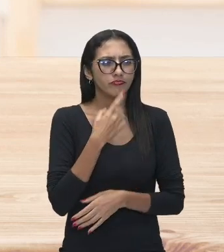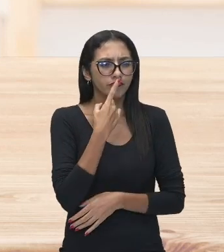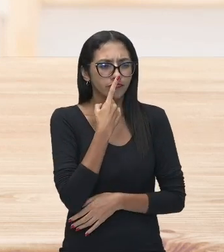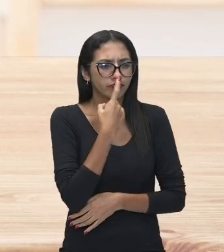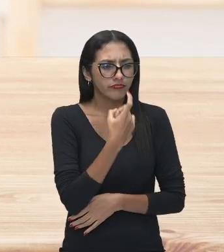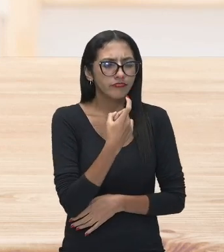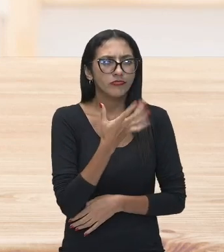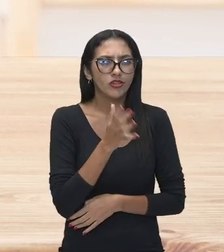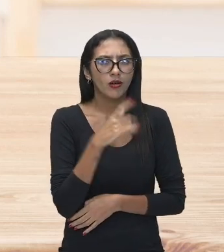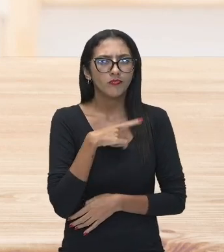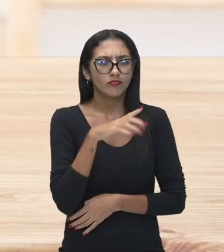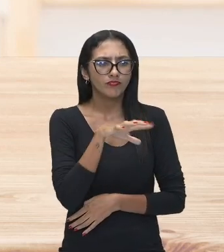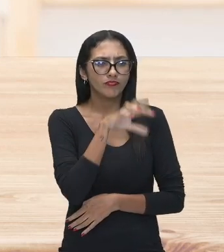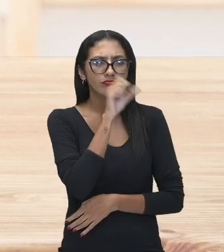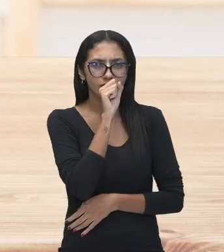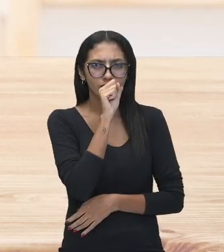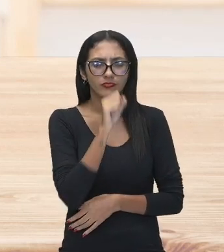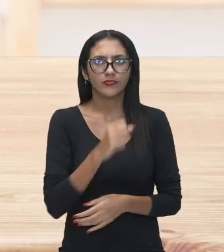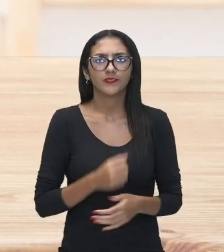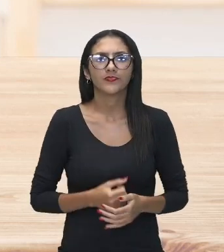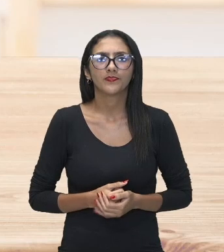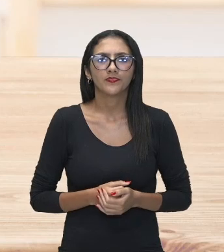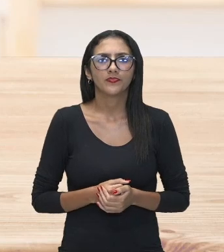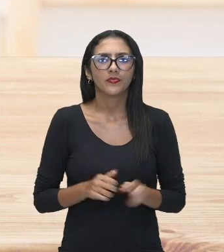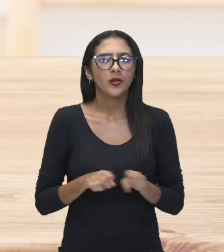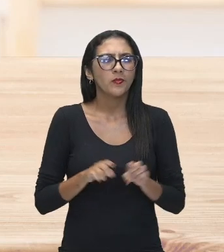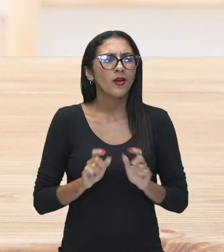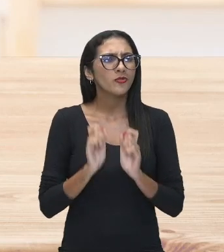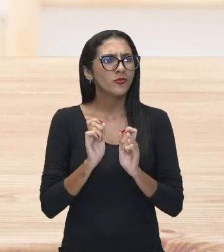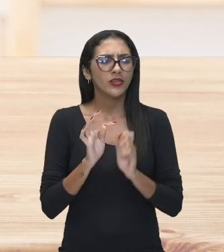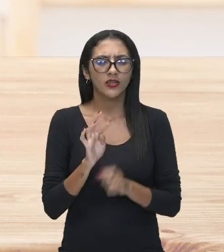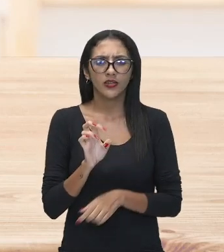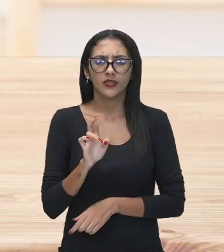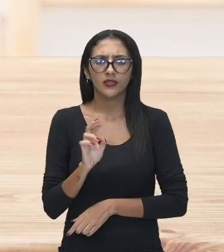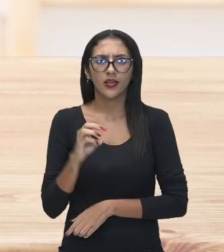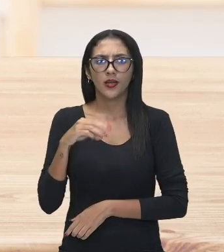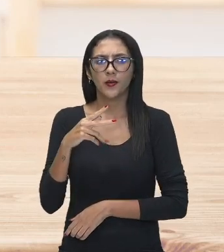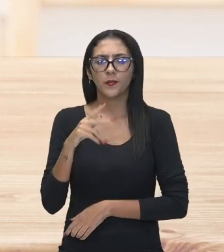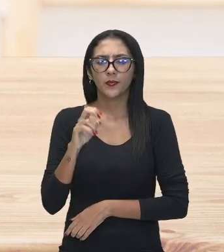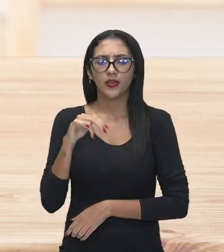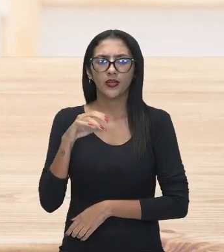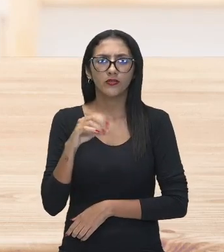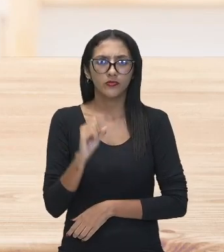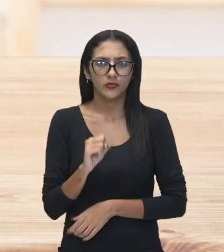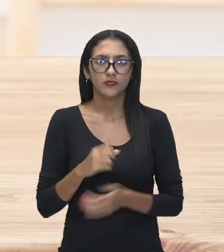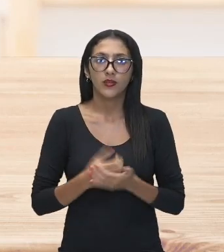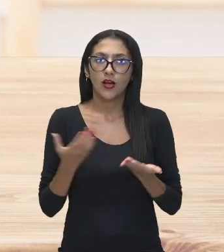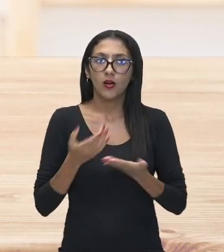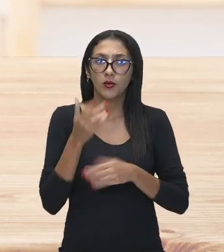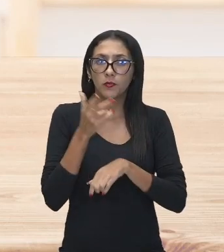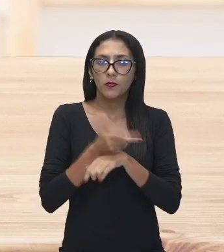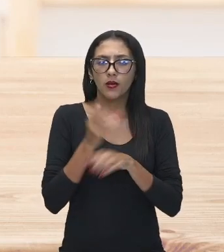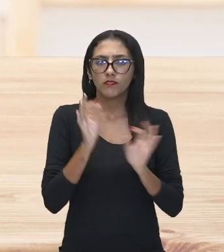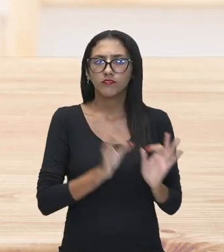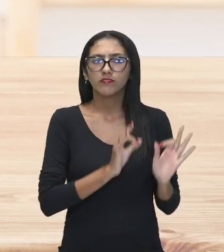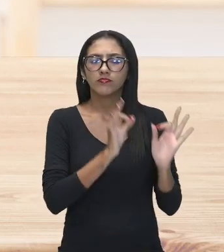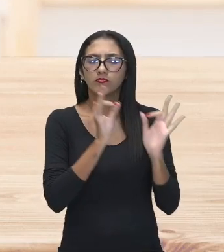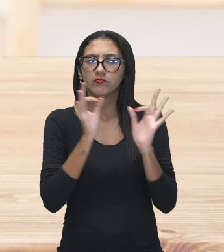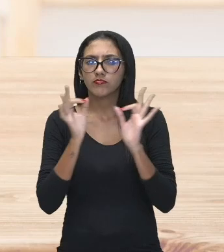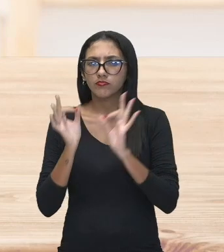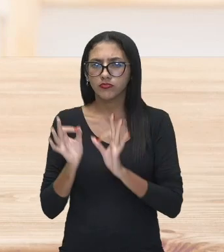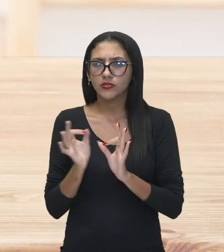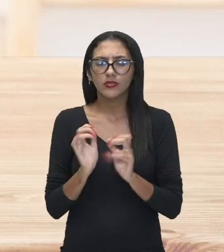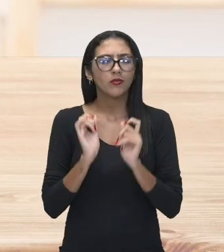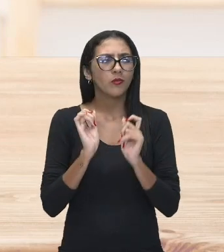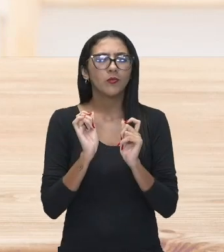tipo de terpeno. Mas o que são os terpenos? Nós vamos ver aqui um videozinho que estou explicando para vocês o